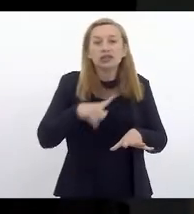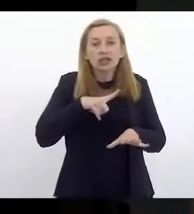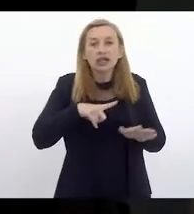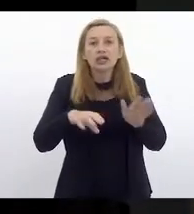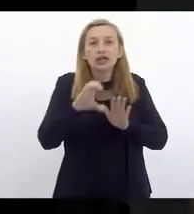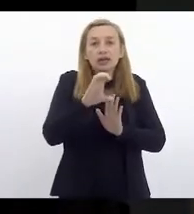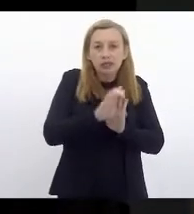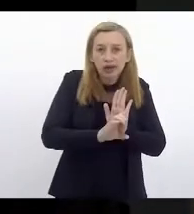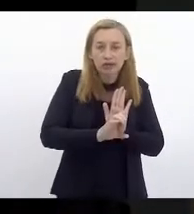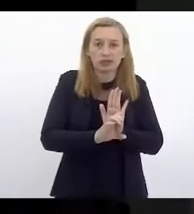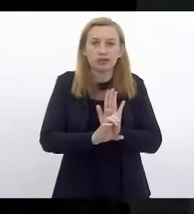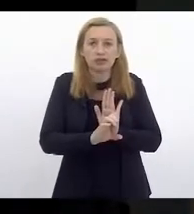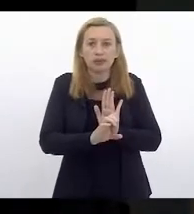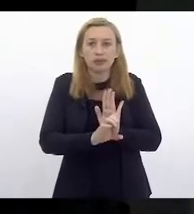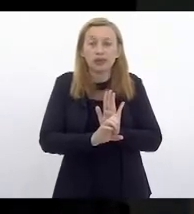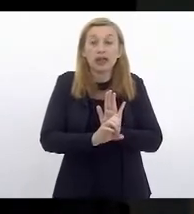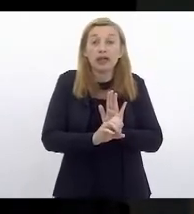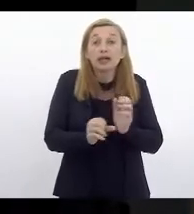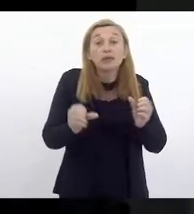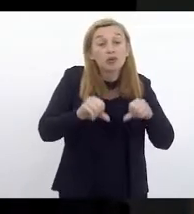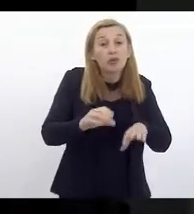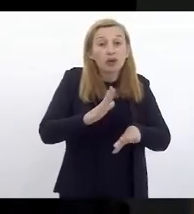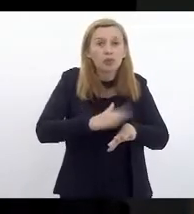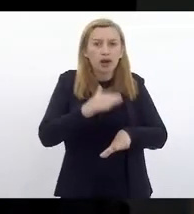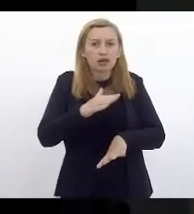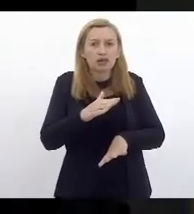deputado. O que piora mais ainda